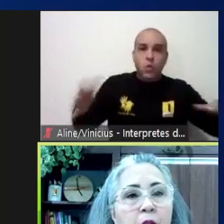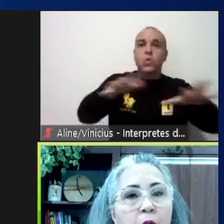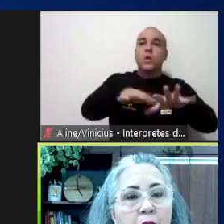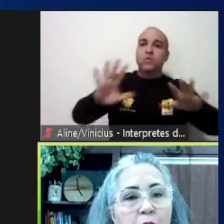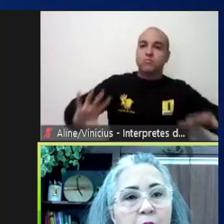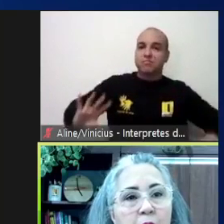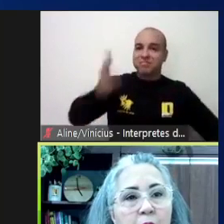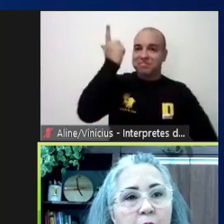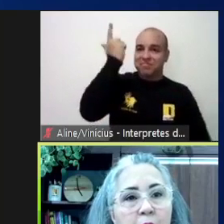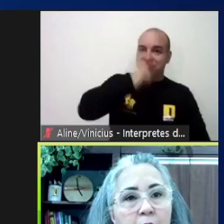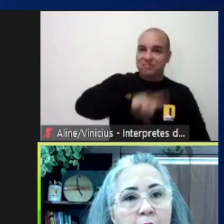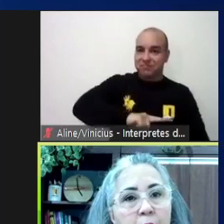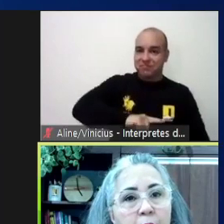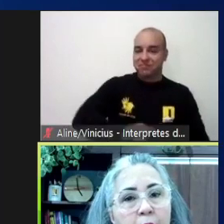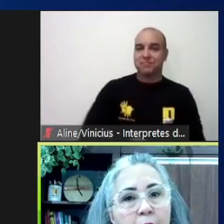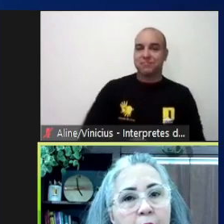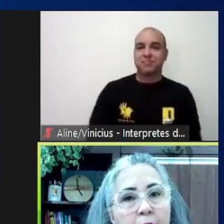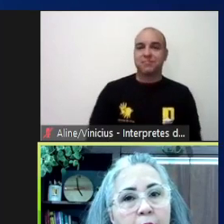Então, eu acho que